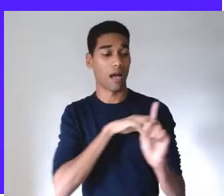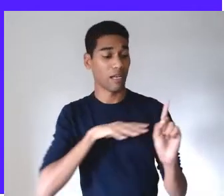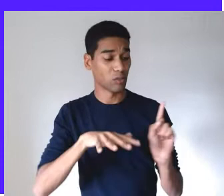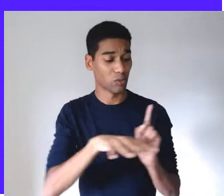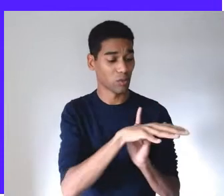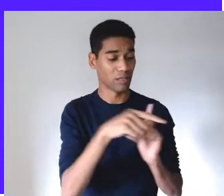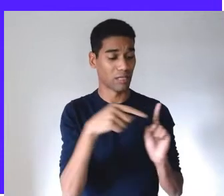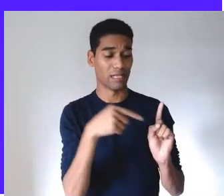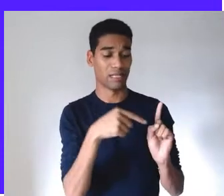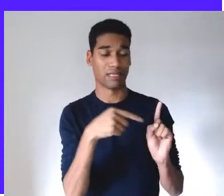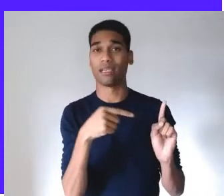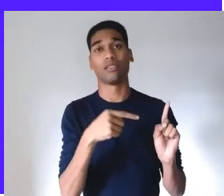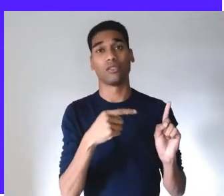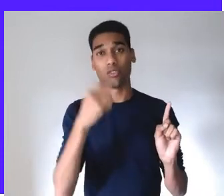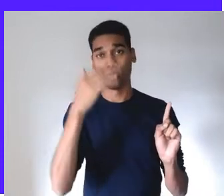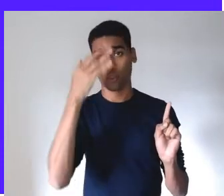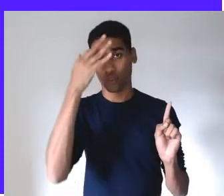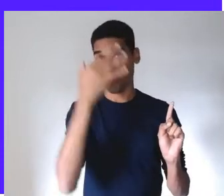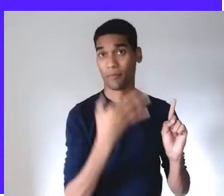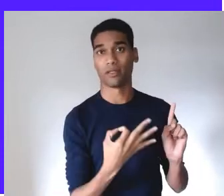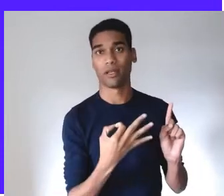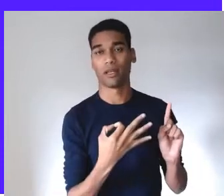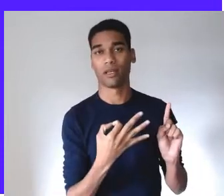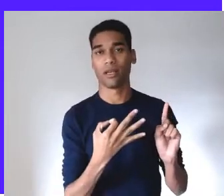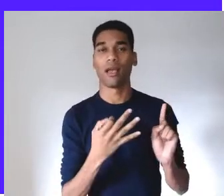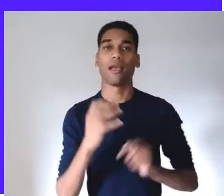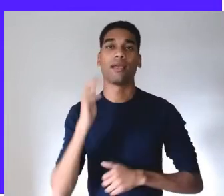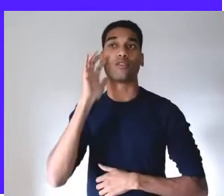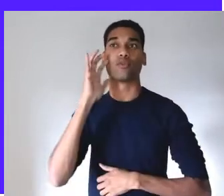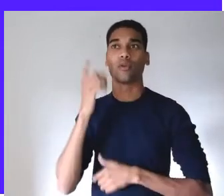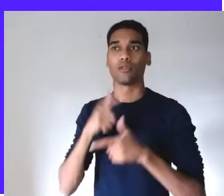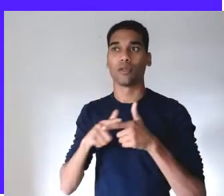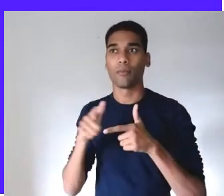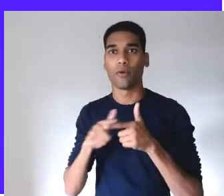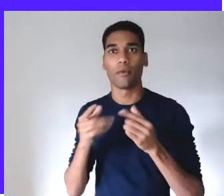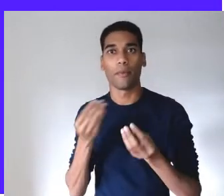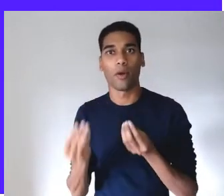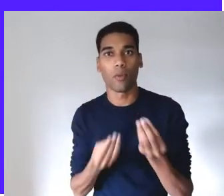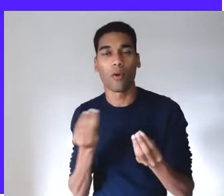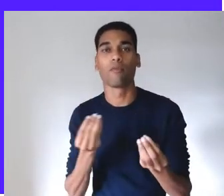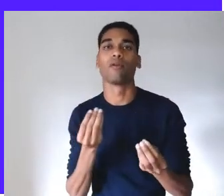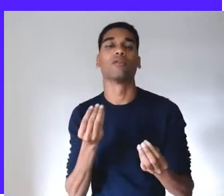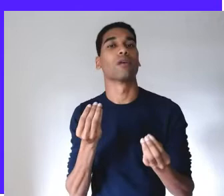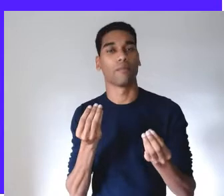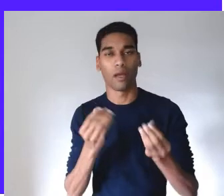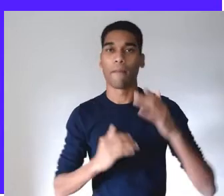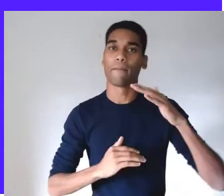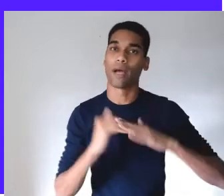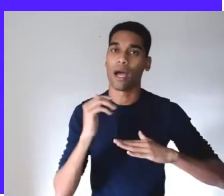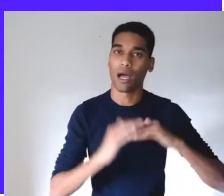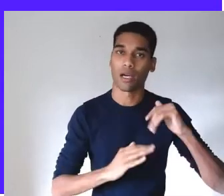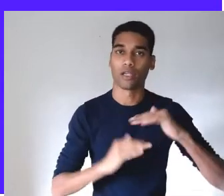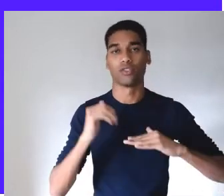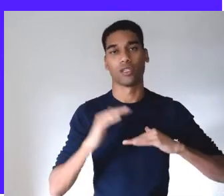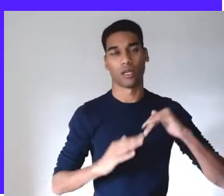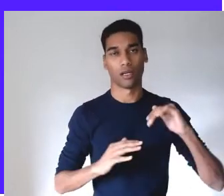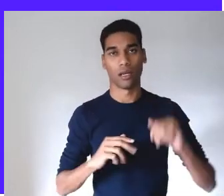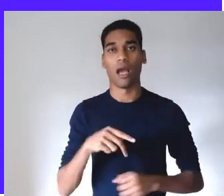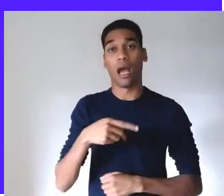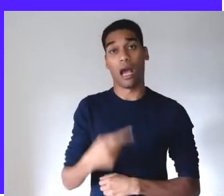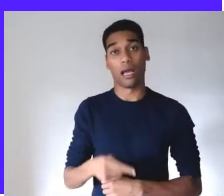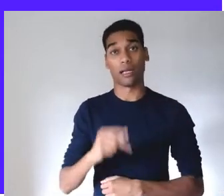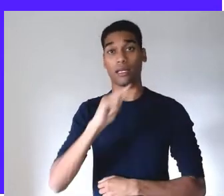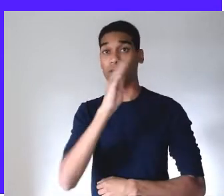colocar em prática essas soluções, participar, né, da democracia diária. A gente não tem no Brasil uma consciência